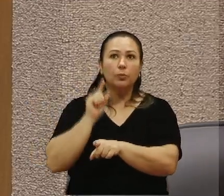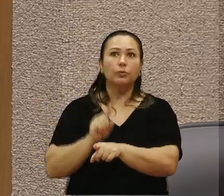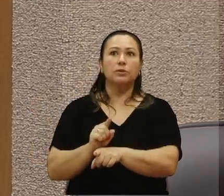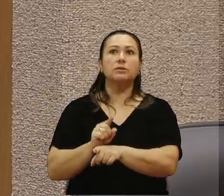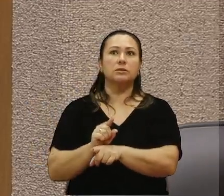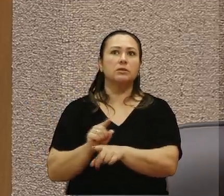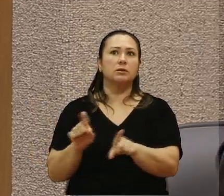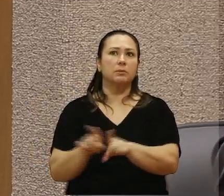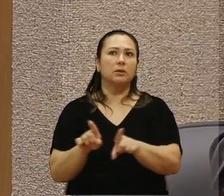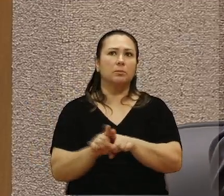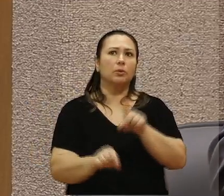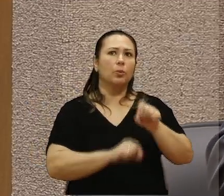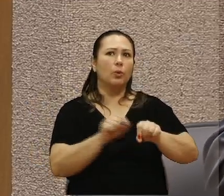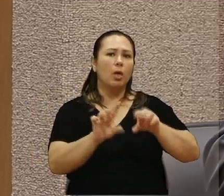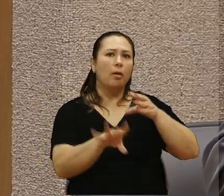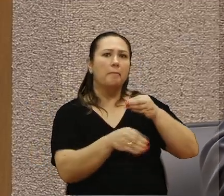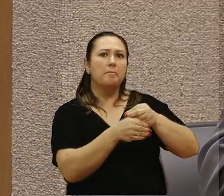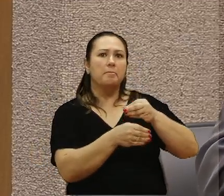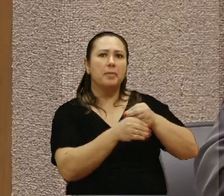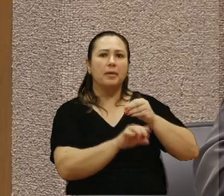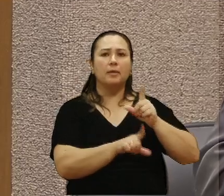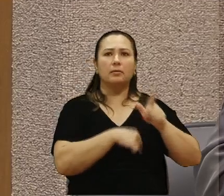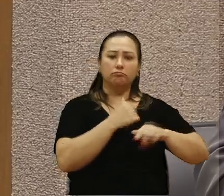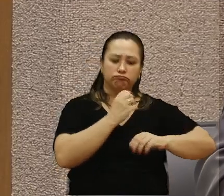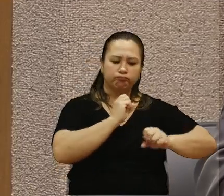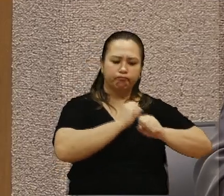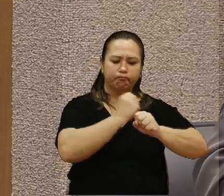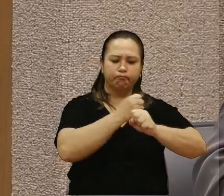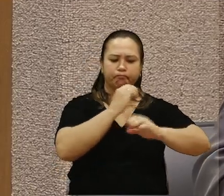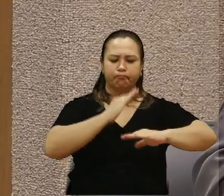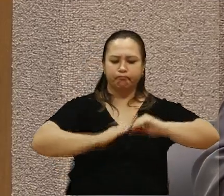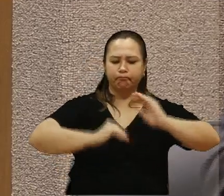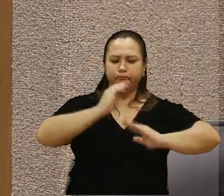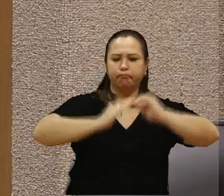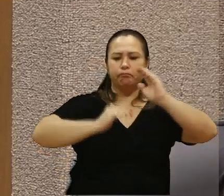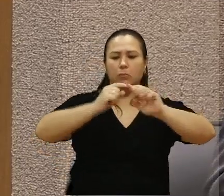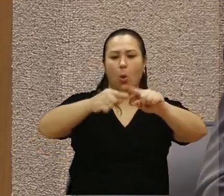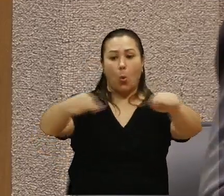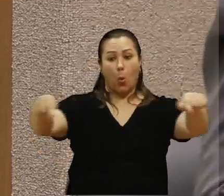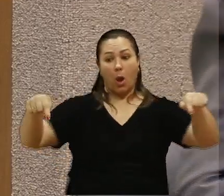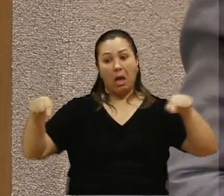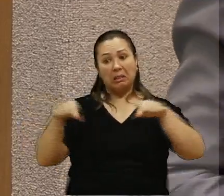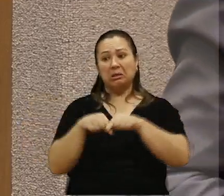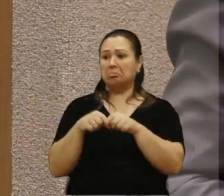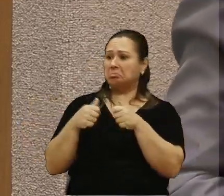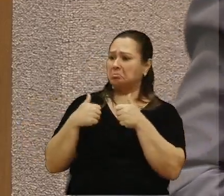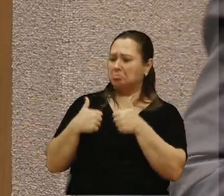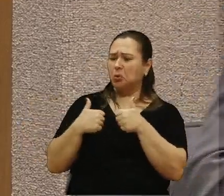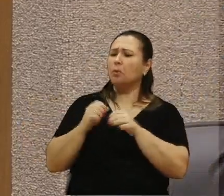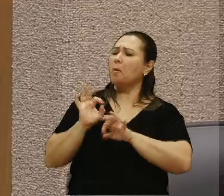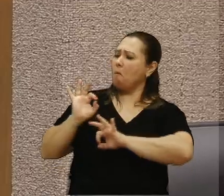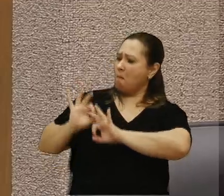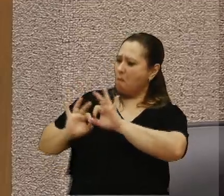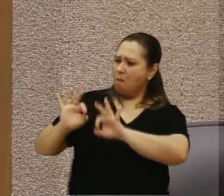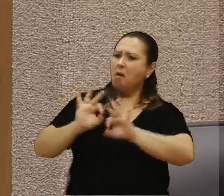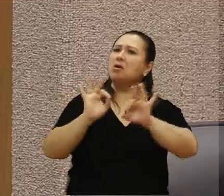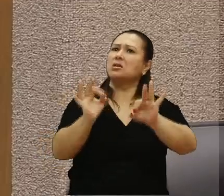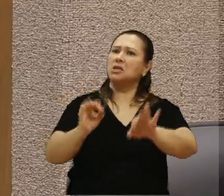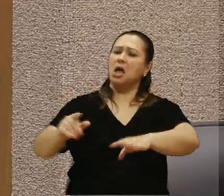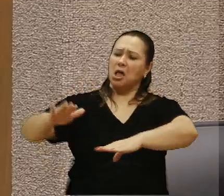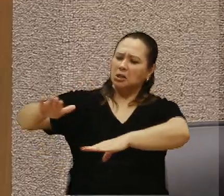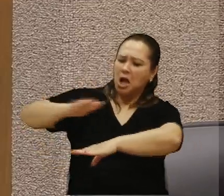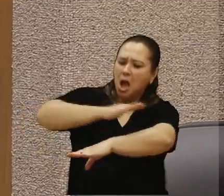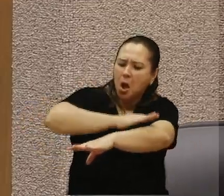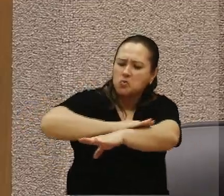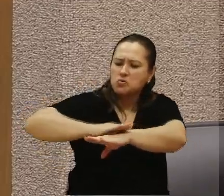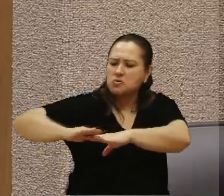a emenda foi utilizada na construção de uma quadra. Muito bem pensada a quadra, com